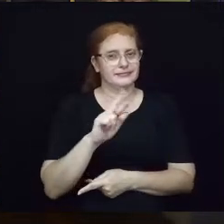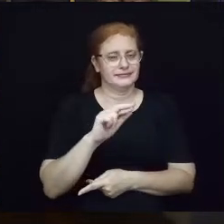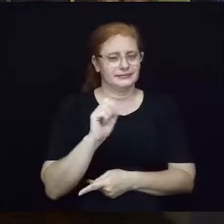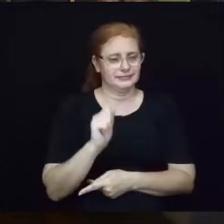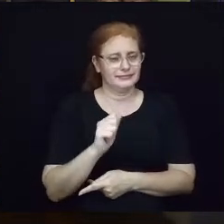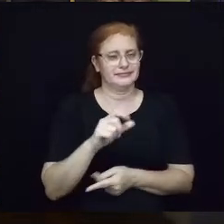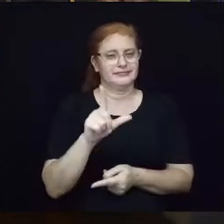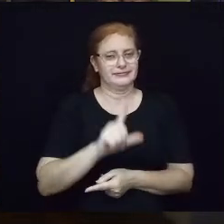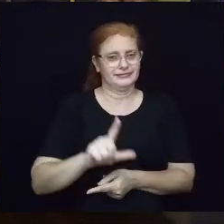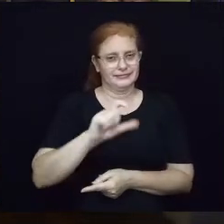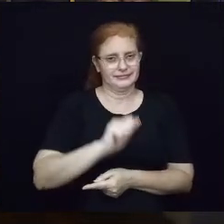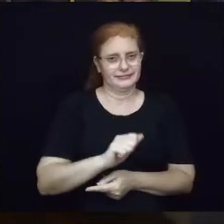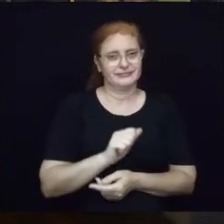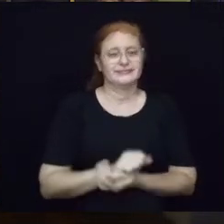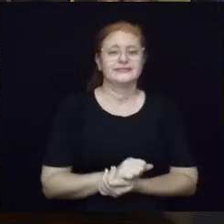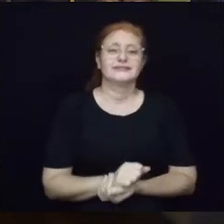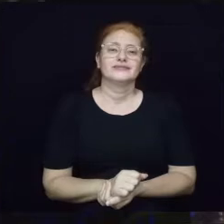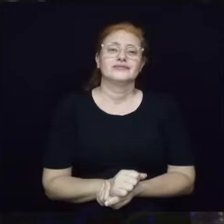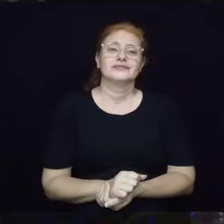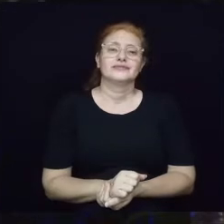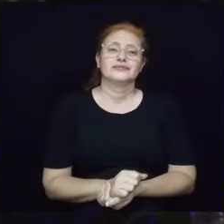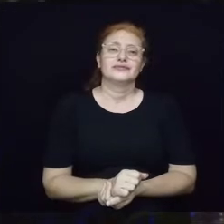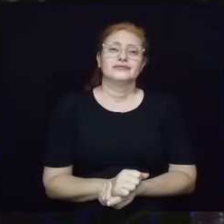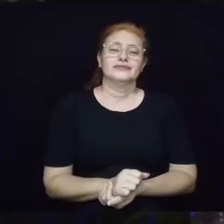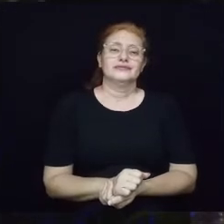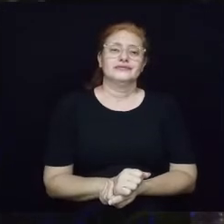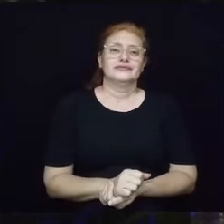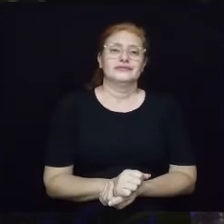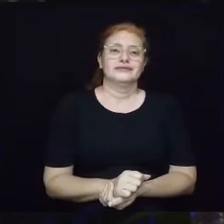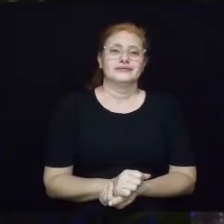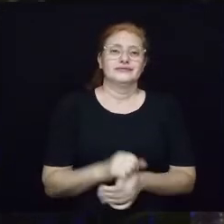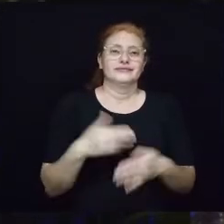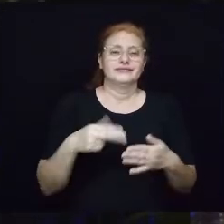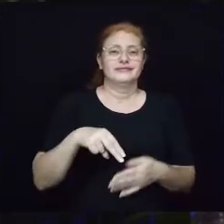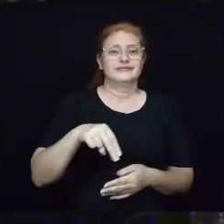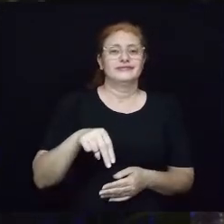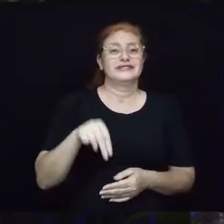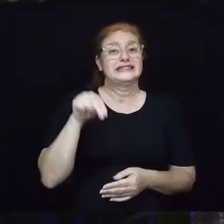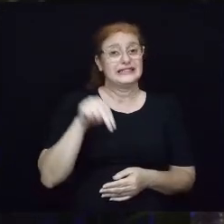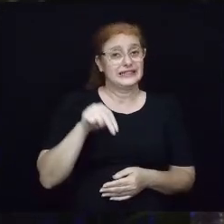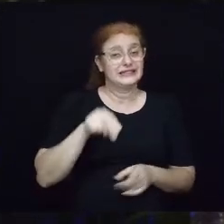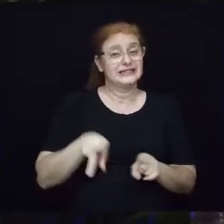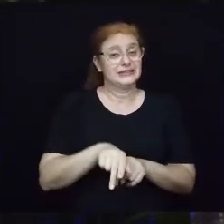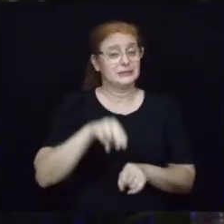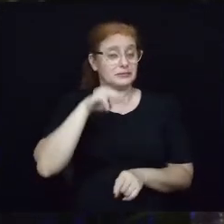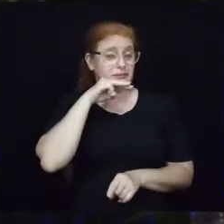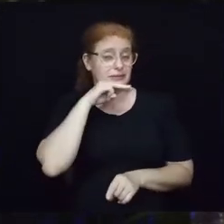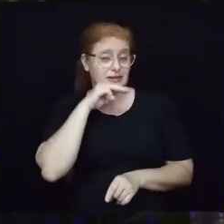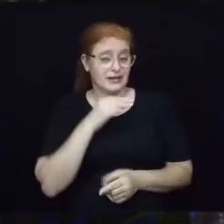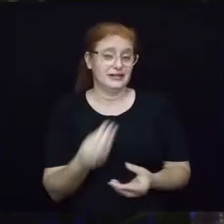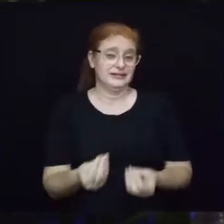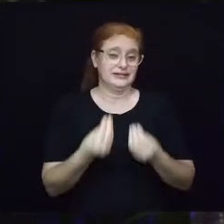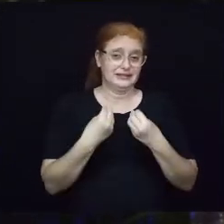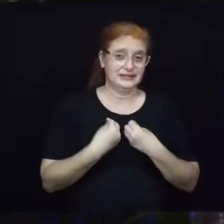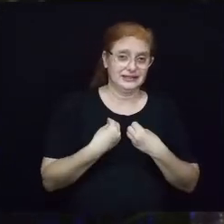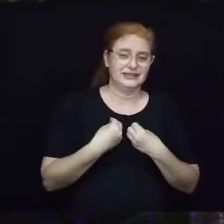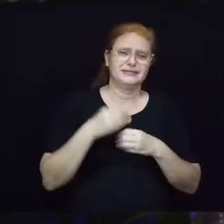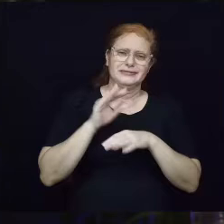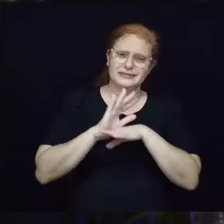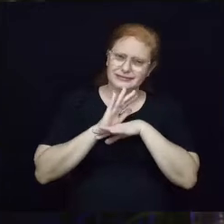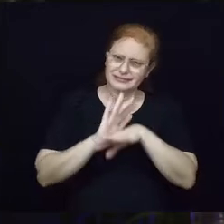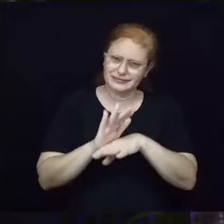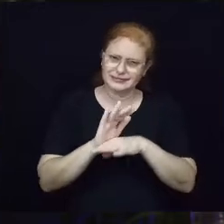Ling, a carta branca, né, que a Neiva e o Mauro me deram para essa